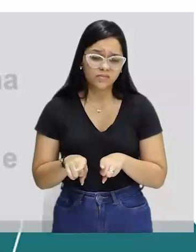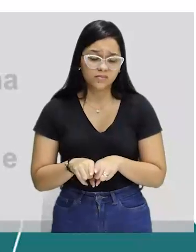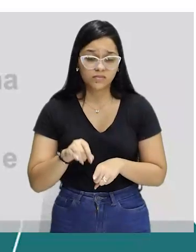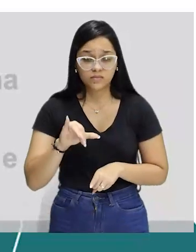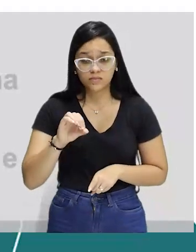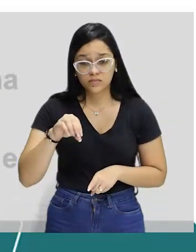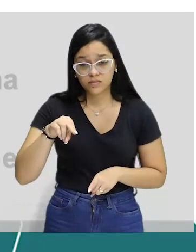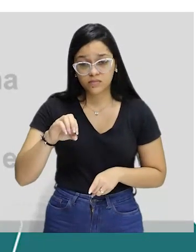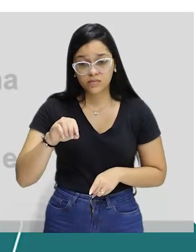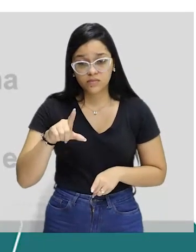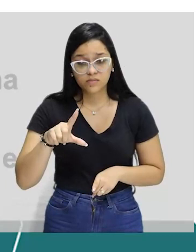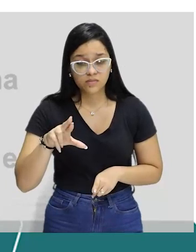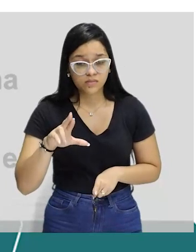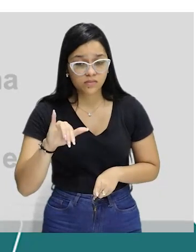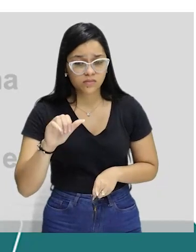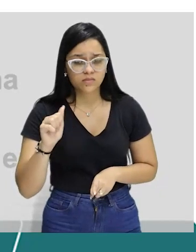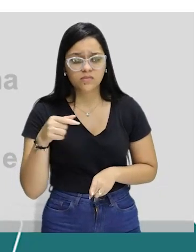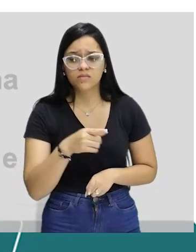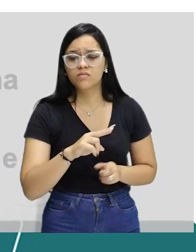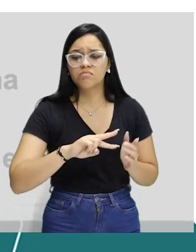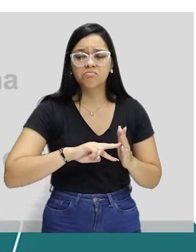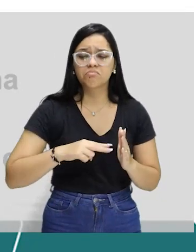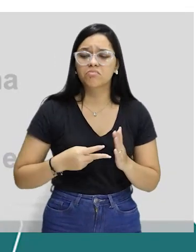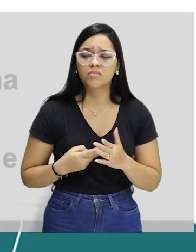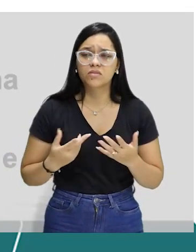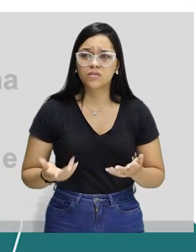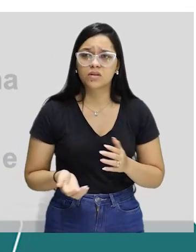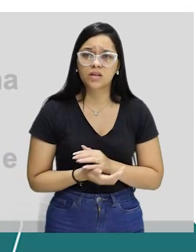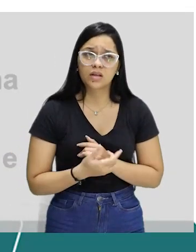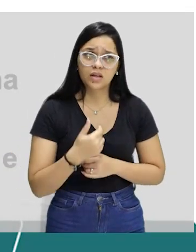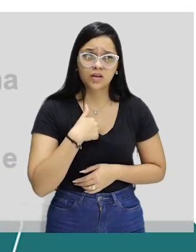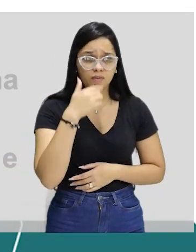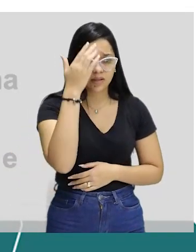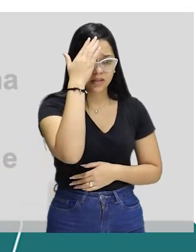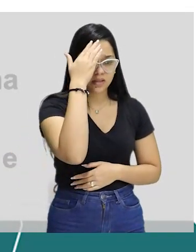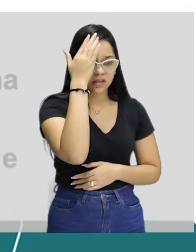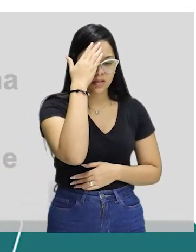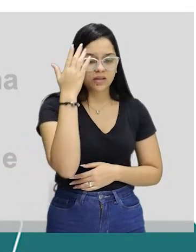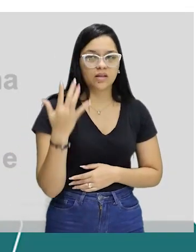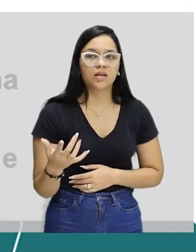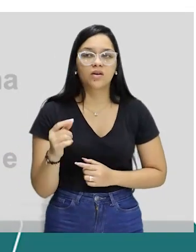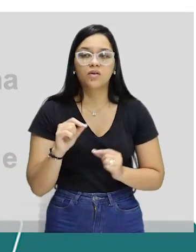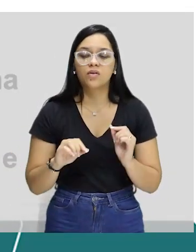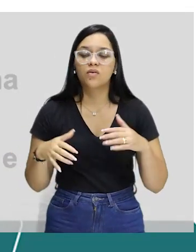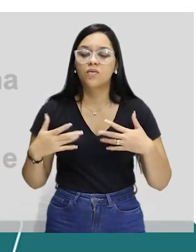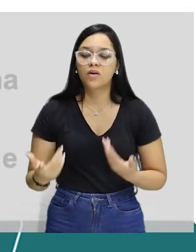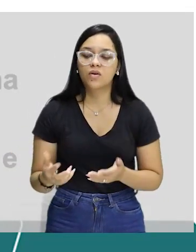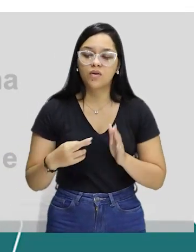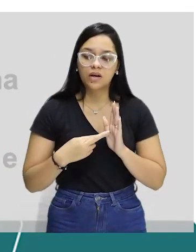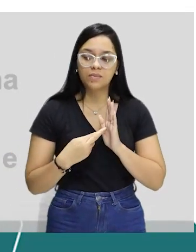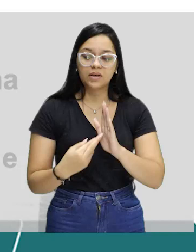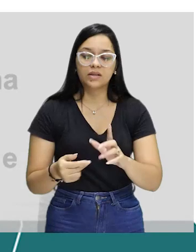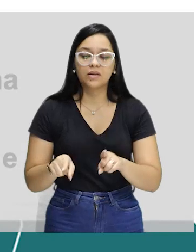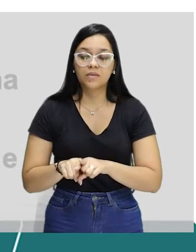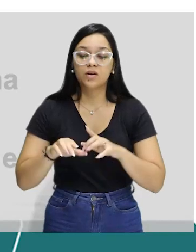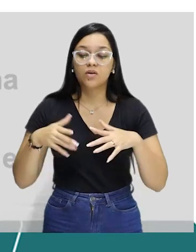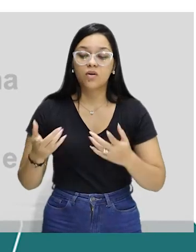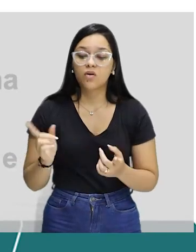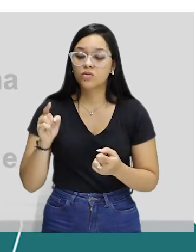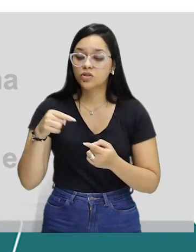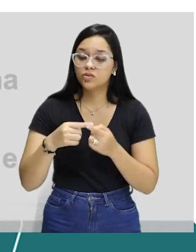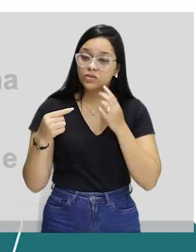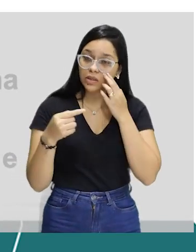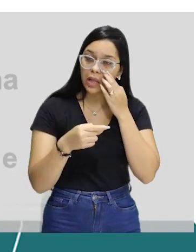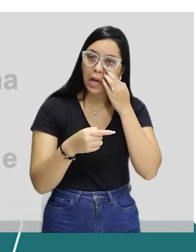iconográfica e formal. O que é essa tipologia iconográfica? Eu vou entender que época, o que ela representa, quais são os objetos que estão